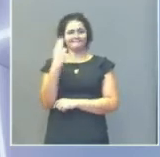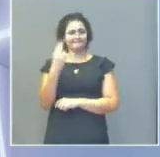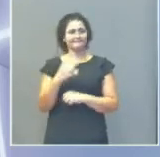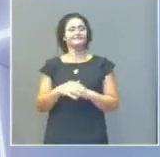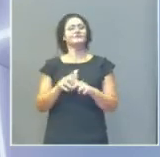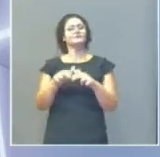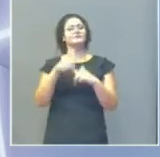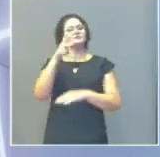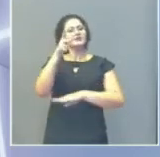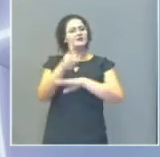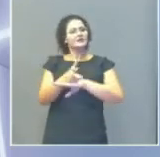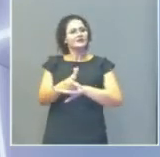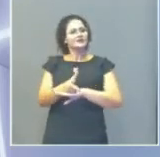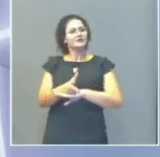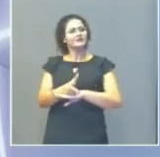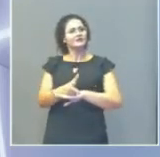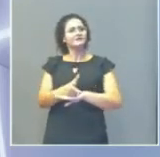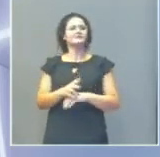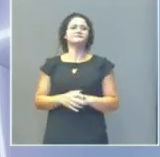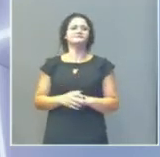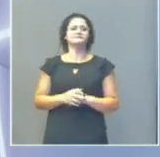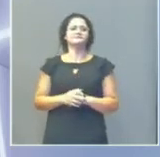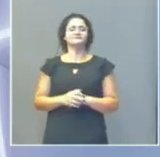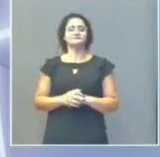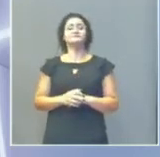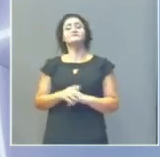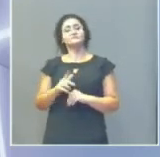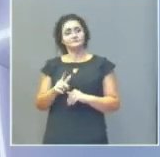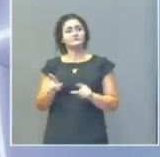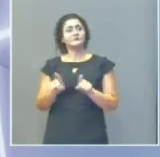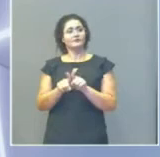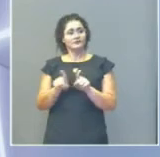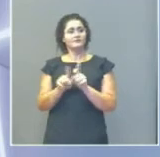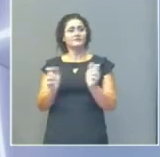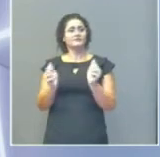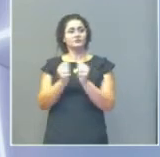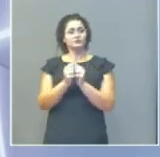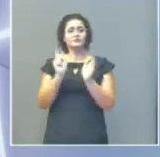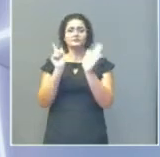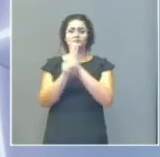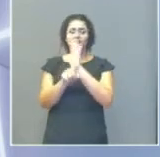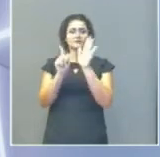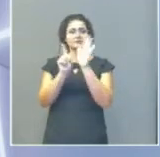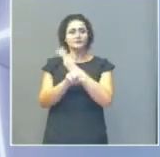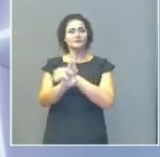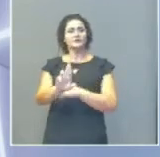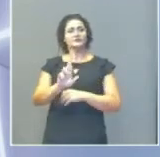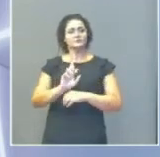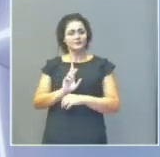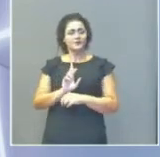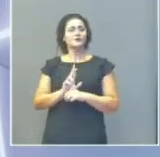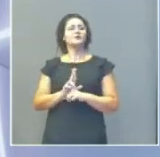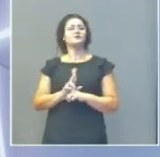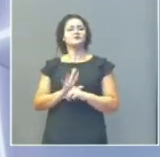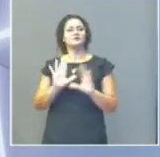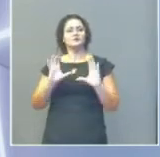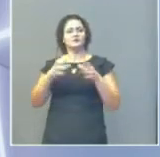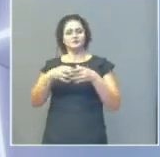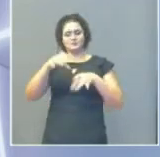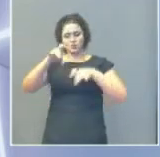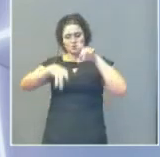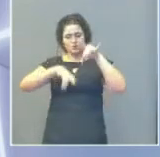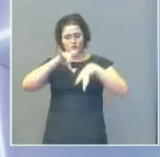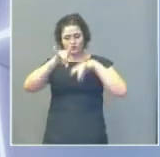foi gravada, pré-gravada especialmente, né, junto também com uma sessão de perguntas e respostas que a equipe da curadoria do